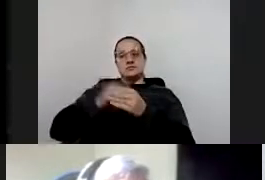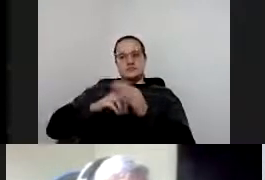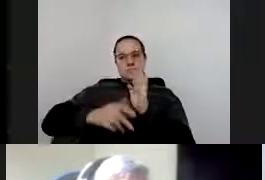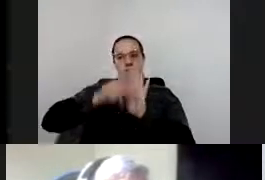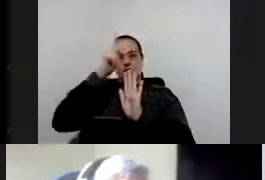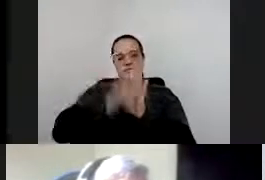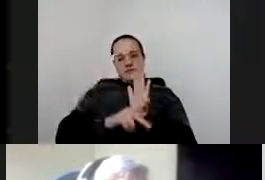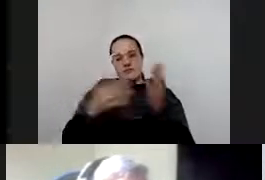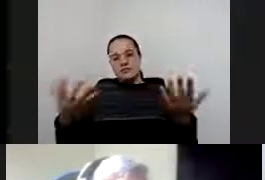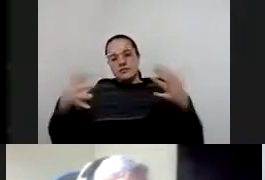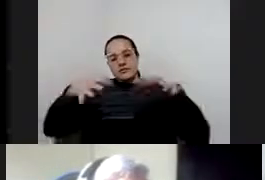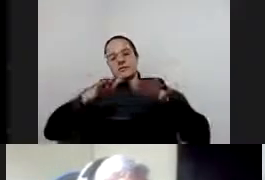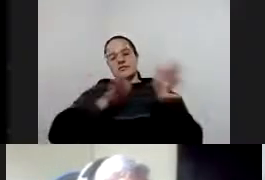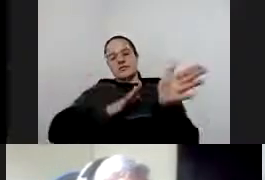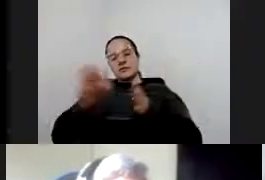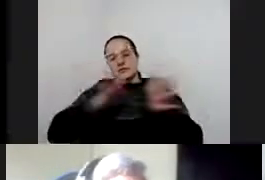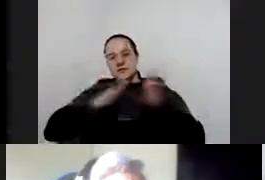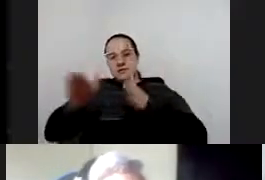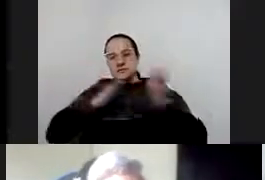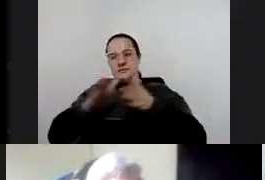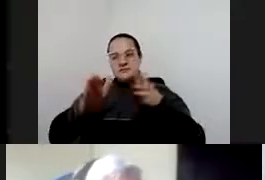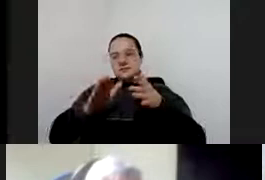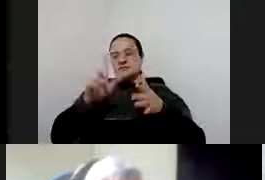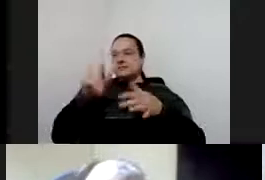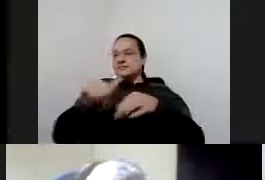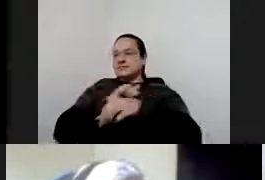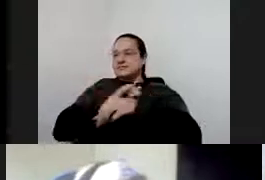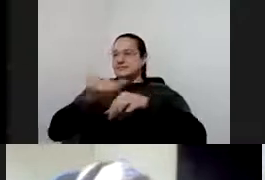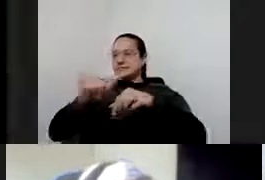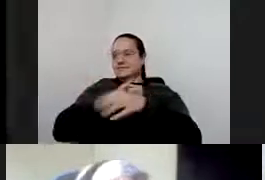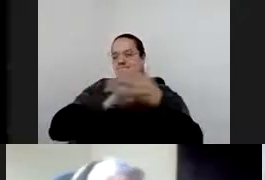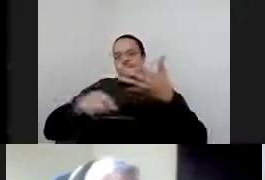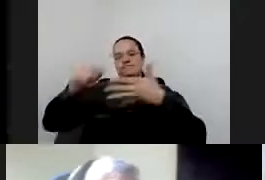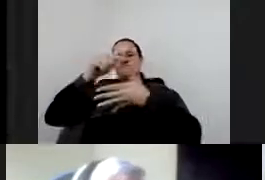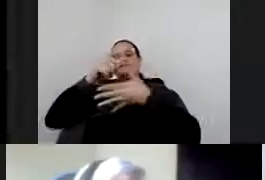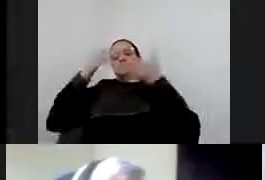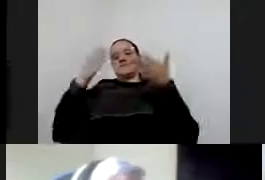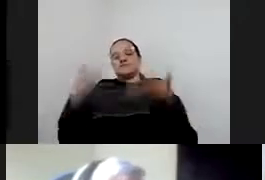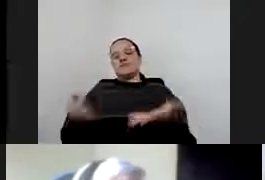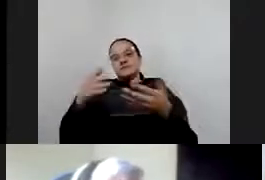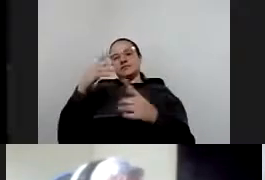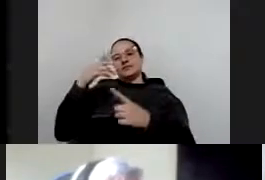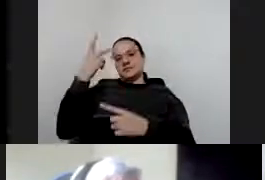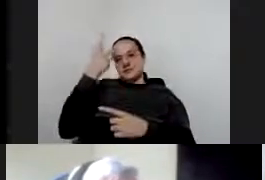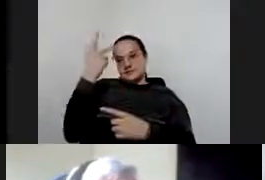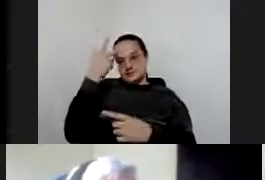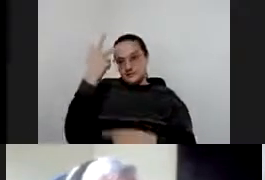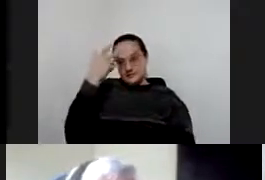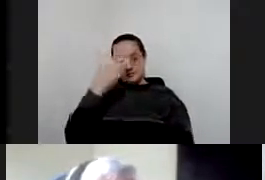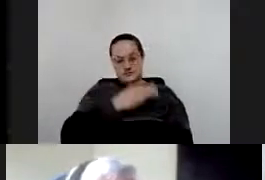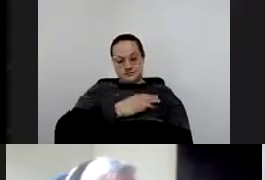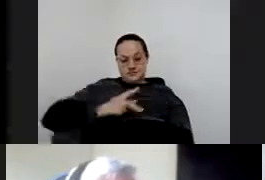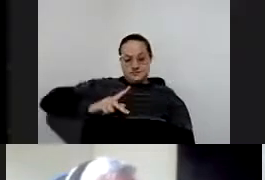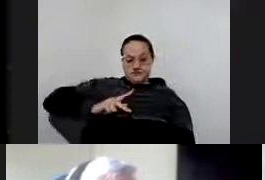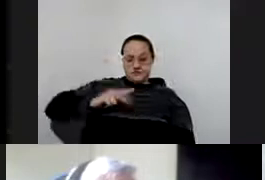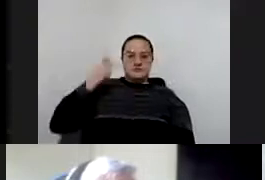e acessibilidade, ele é uma das estratégias prioritárias aqui do Estado de São Paulo, do MPT São Paulo. Nós votamos